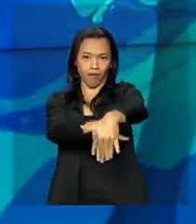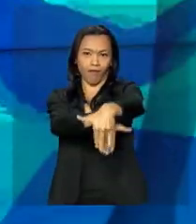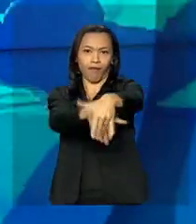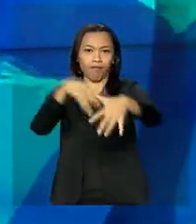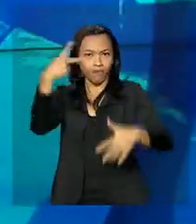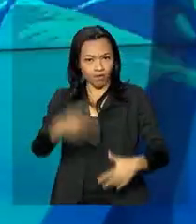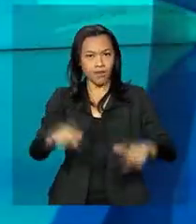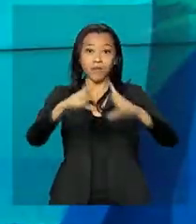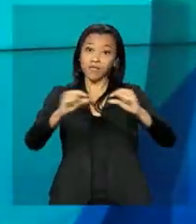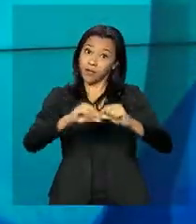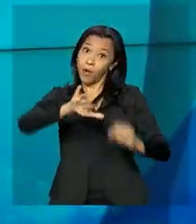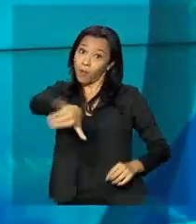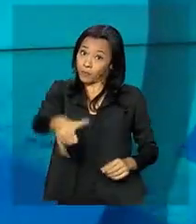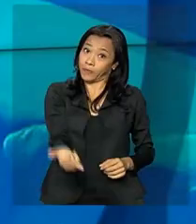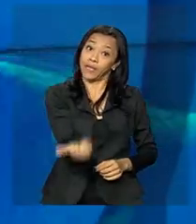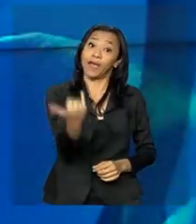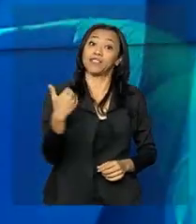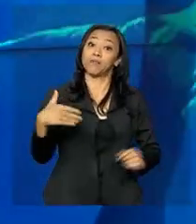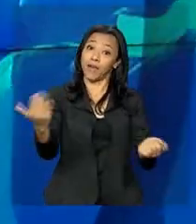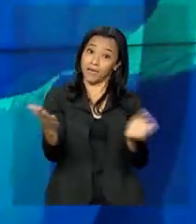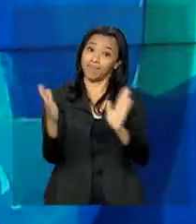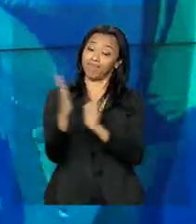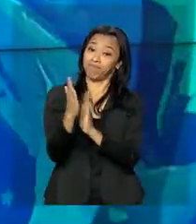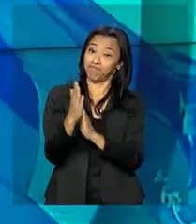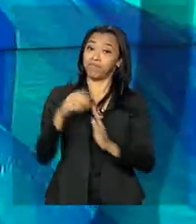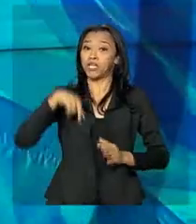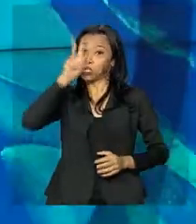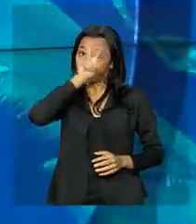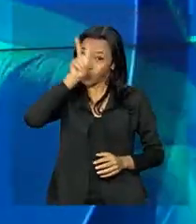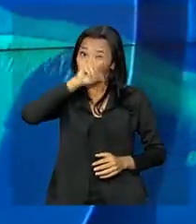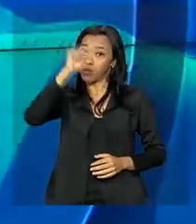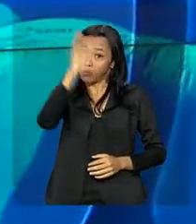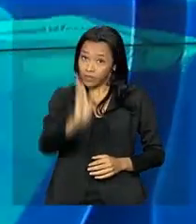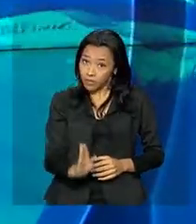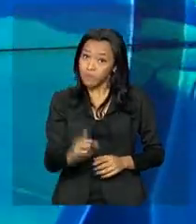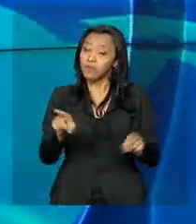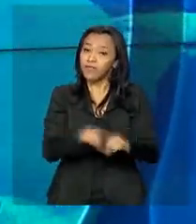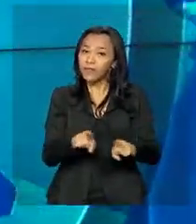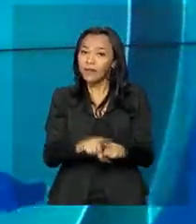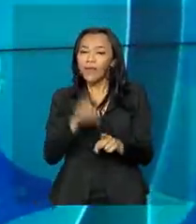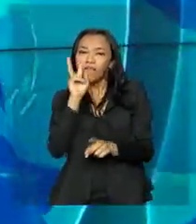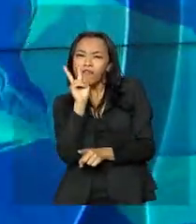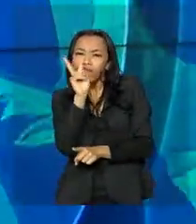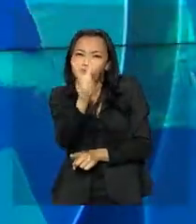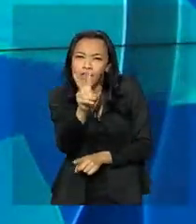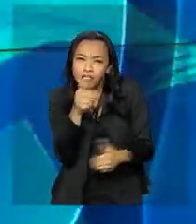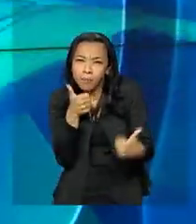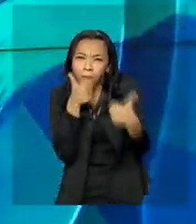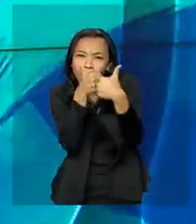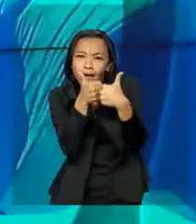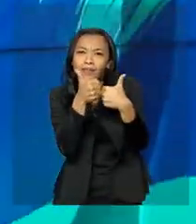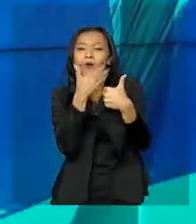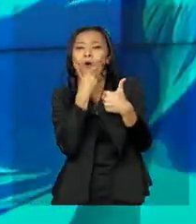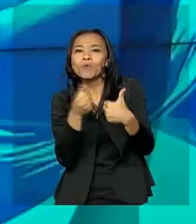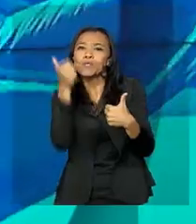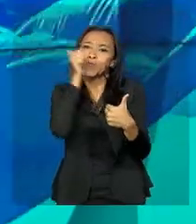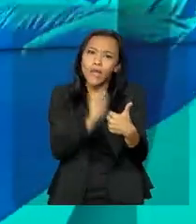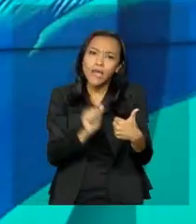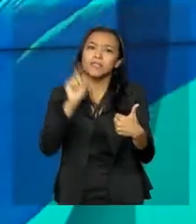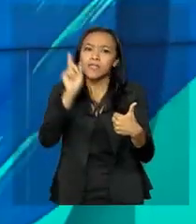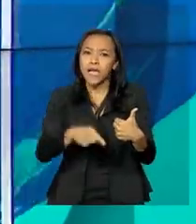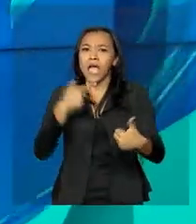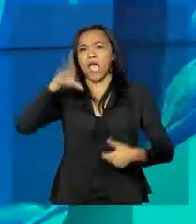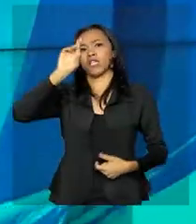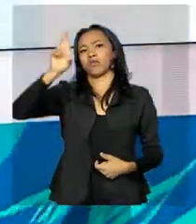Brasília. Uma oportunidade para homenagear a história do país e também de ver de pertinho alguns dos homens e mulheres que